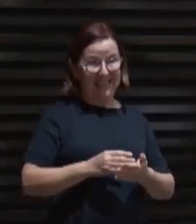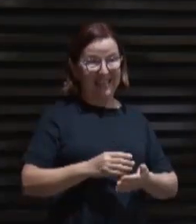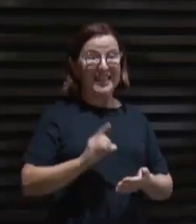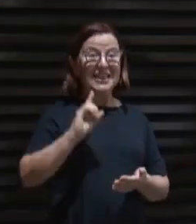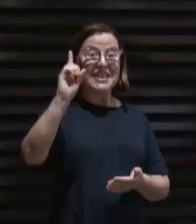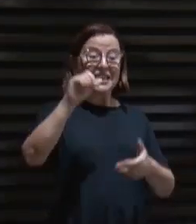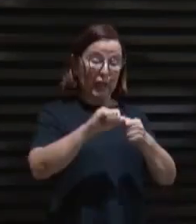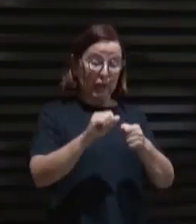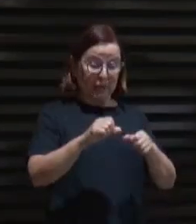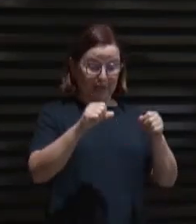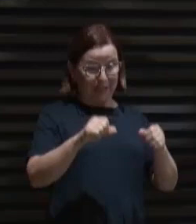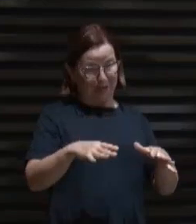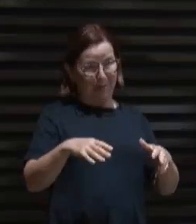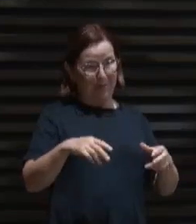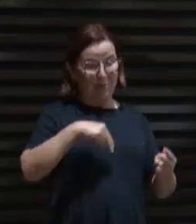Nunca.